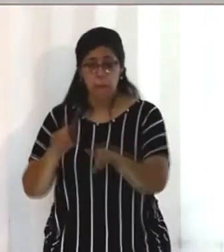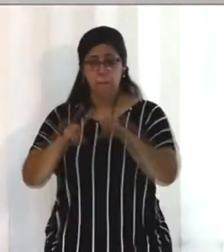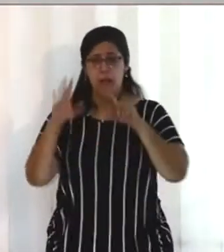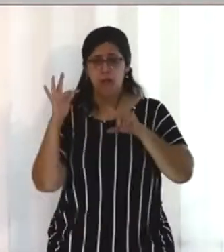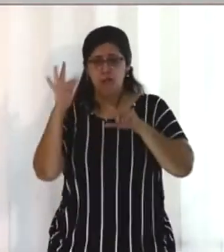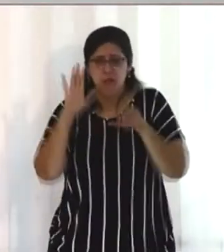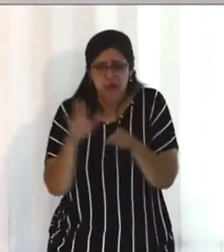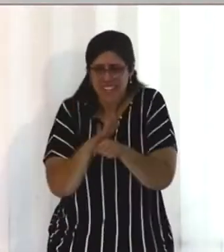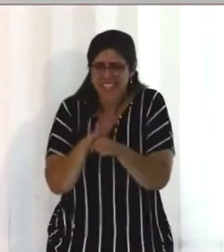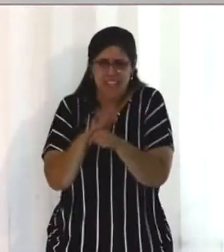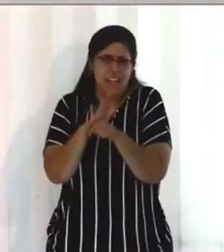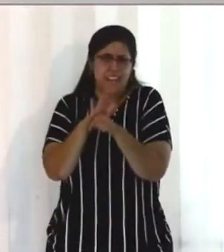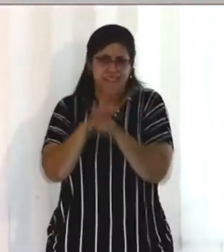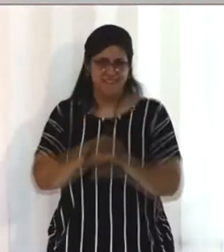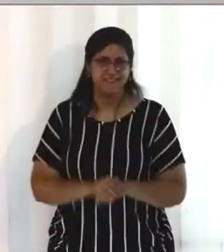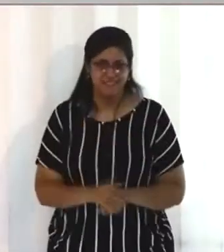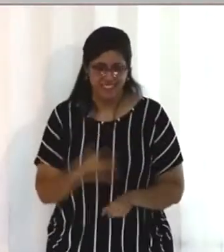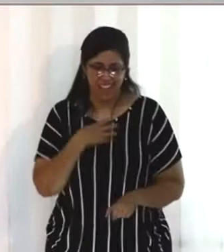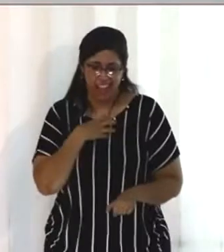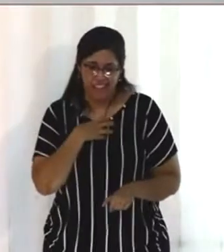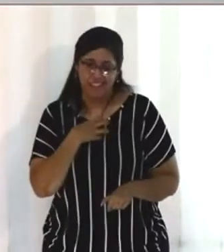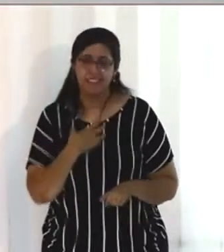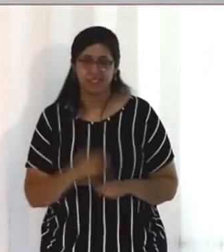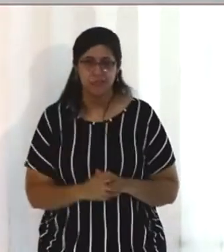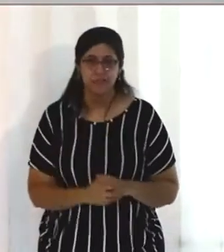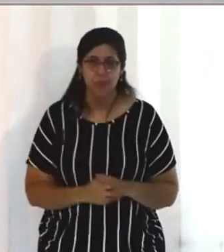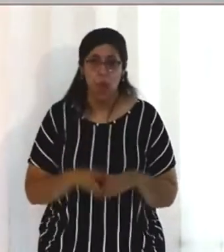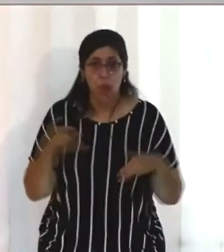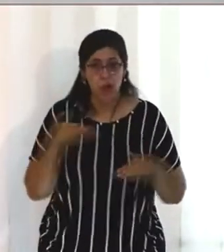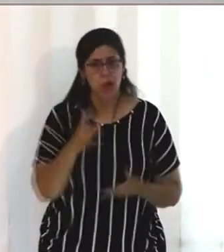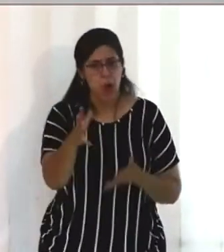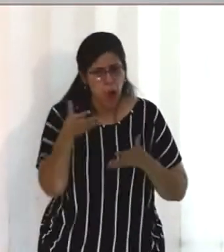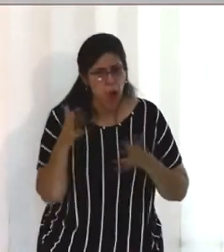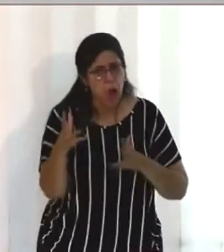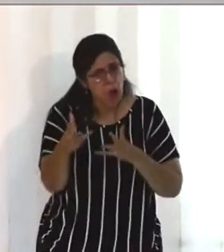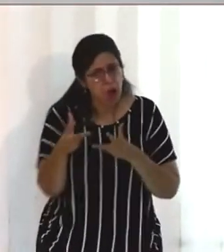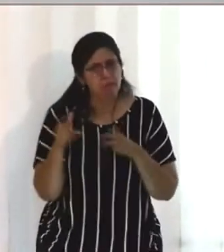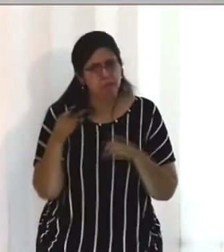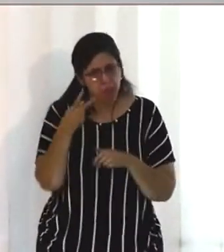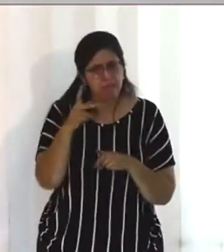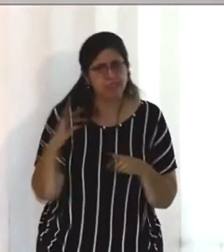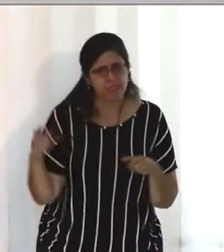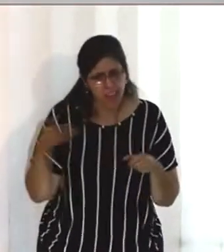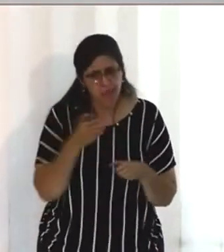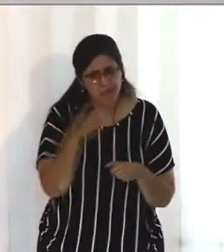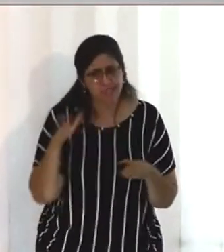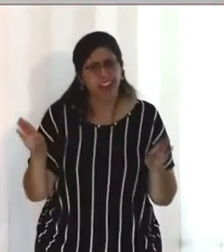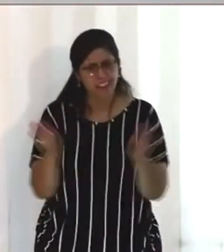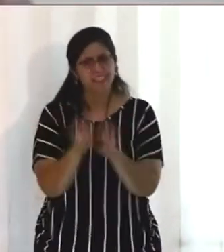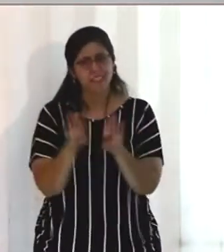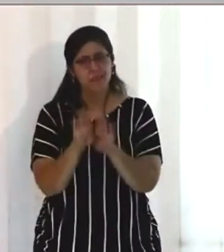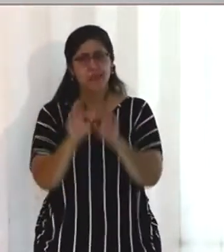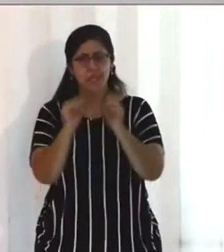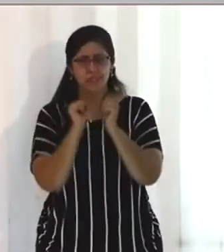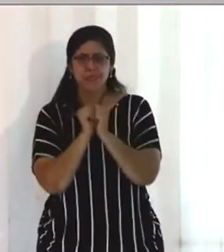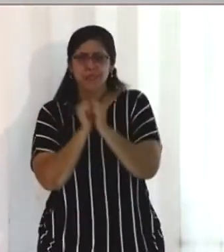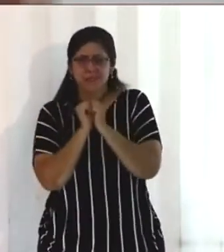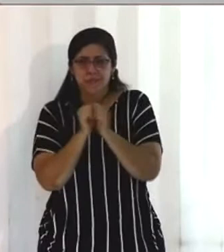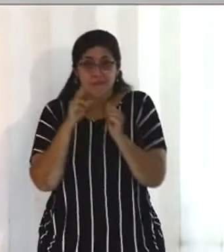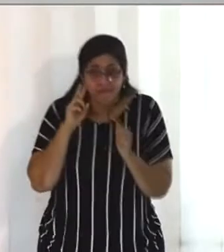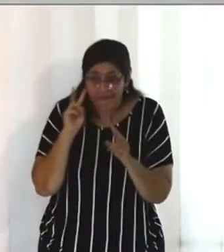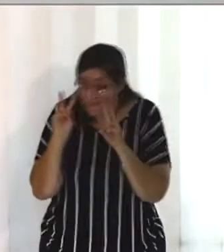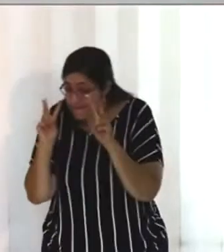dessa igreja, de convidados dessa igreja, que você possa estar aqui e que possamos juntos, olho no